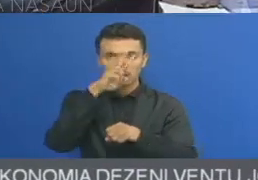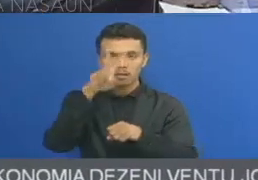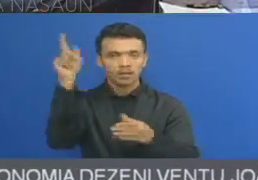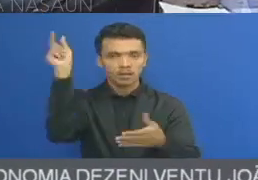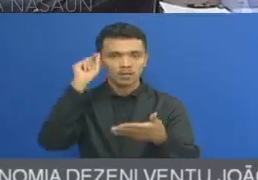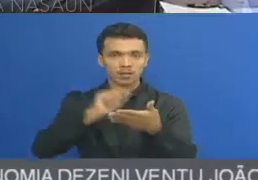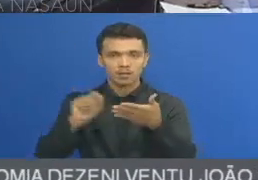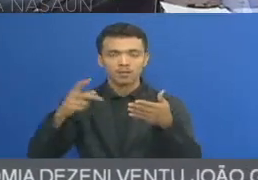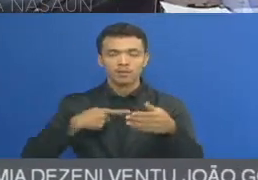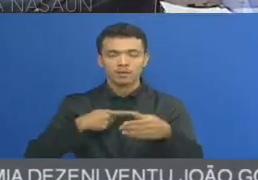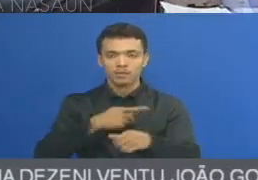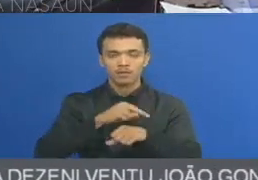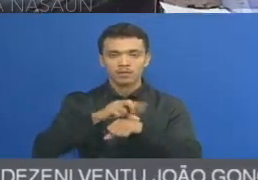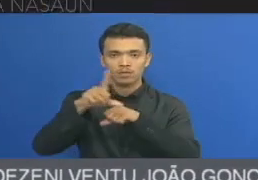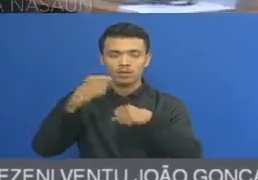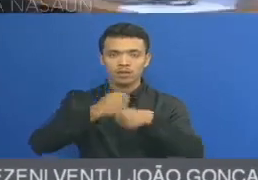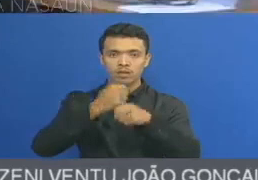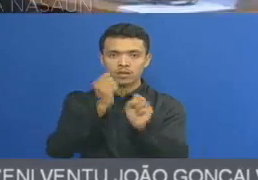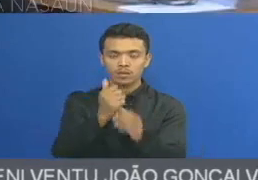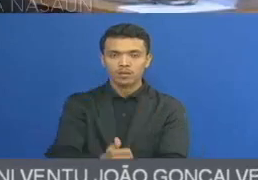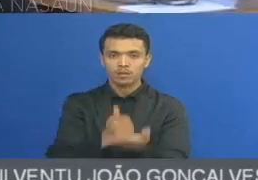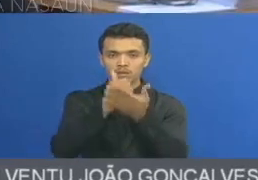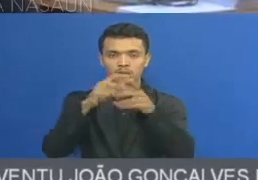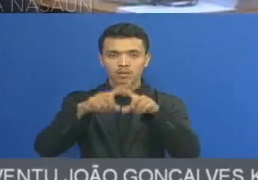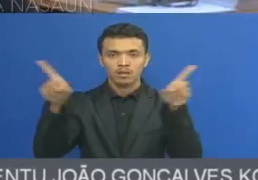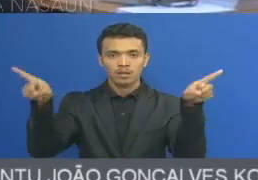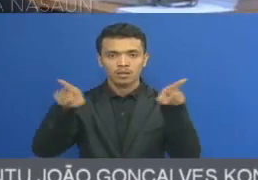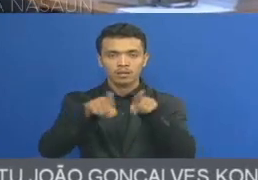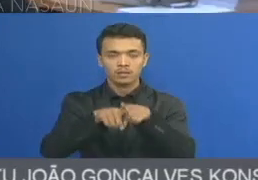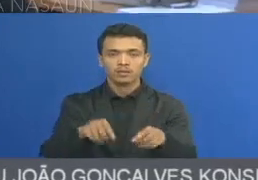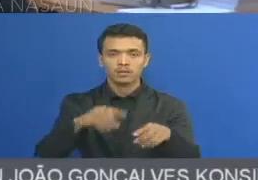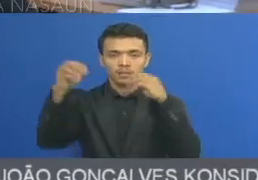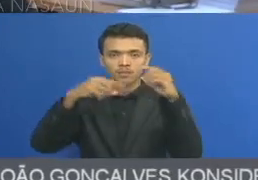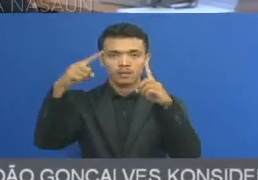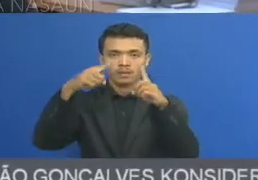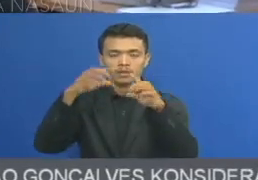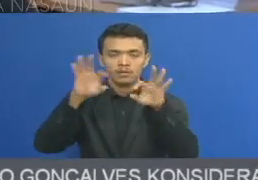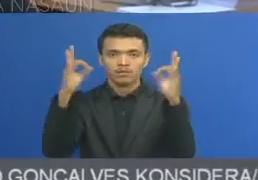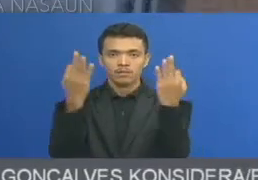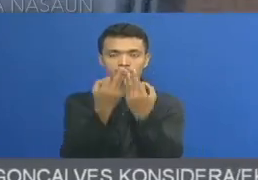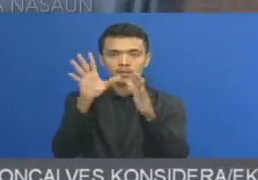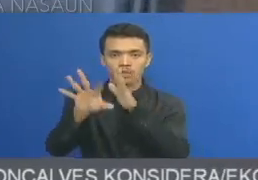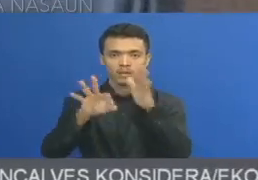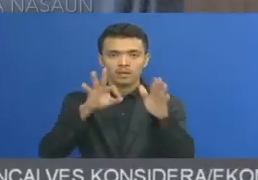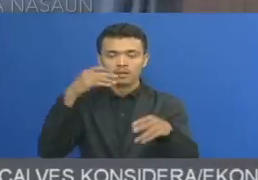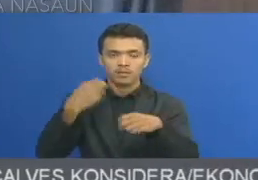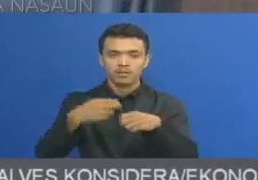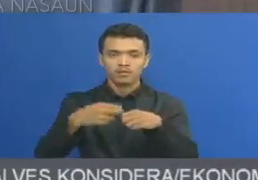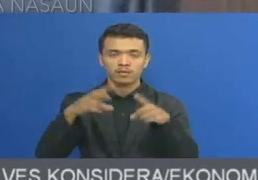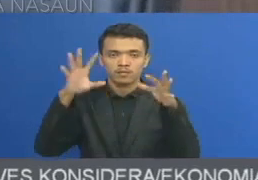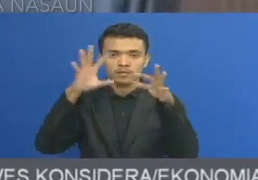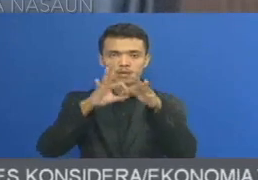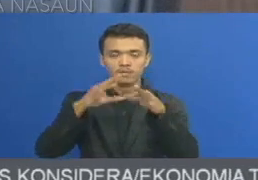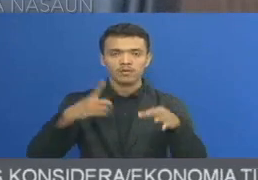do Parlamento Nasional, halo atendimento la igual ba funcionário no deputado, Bankira Família Hetan Susar. Membro deputado